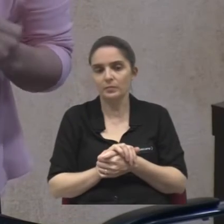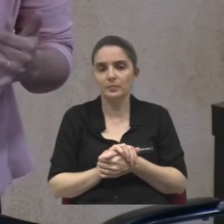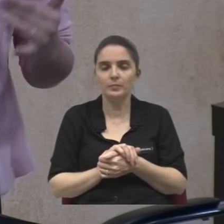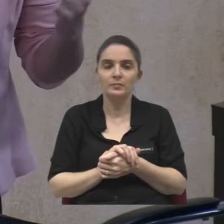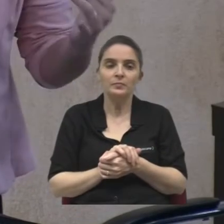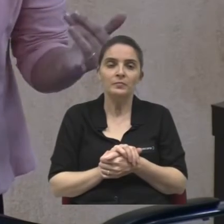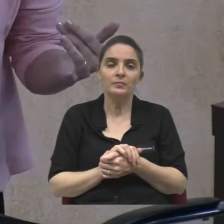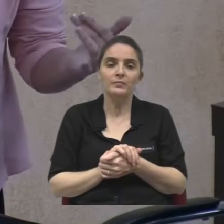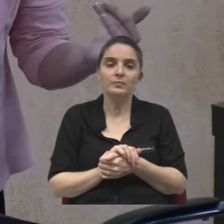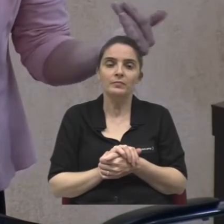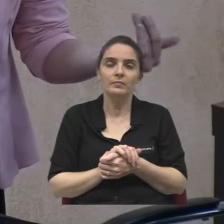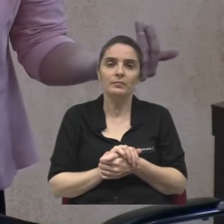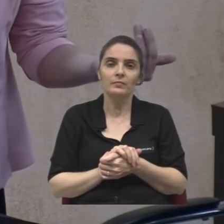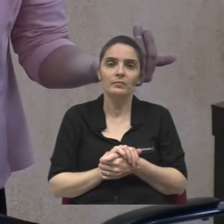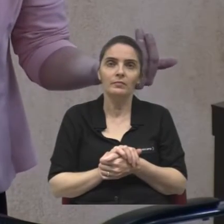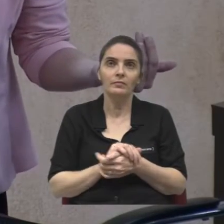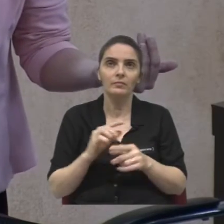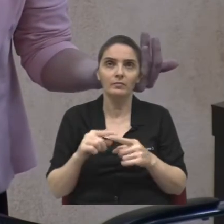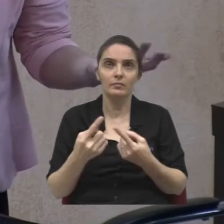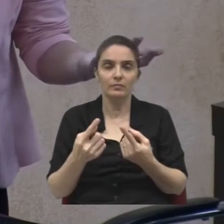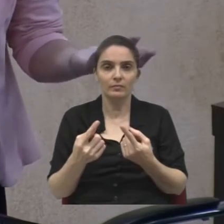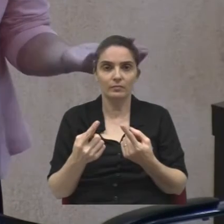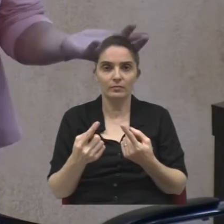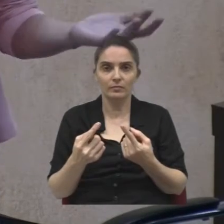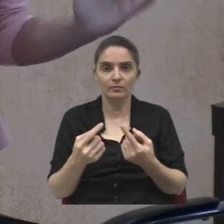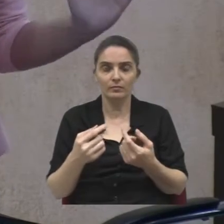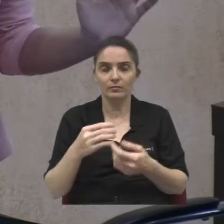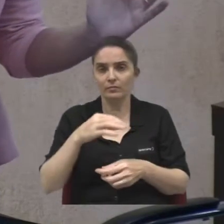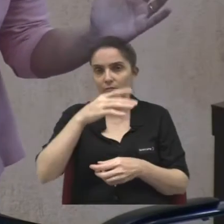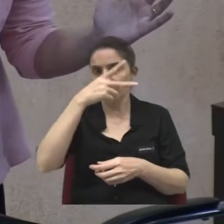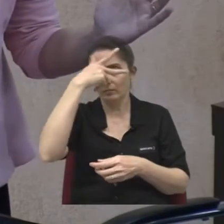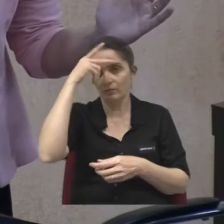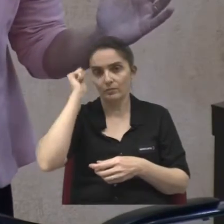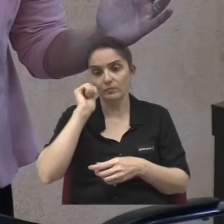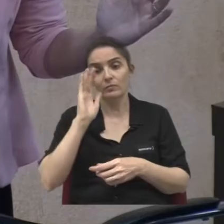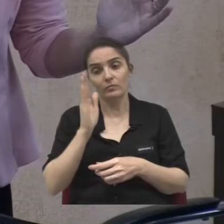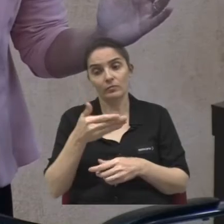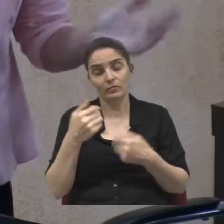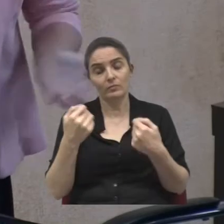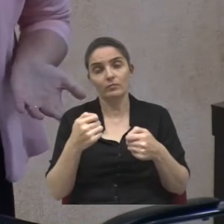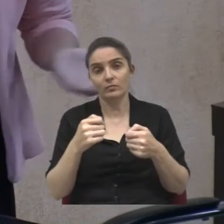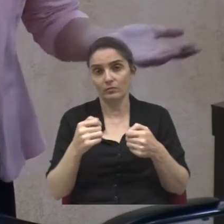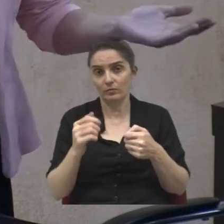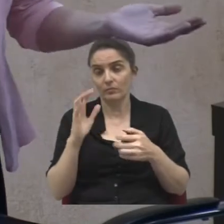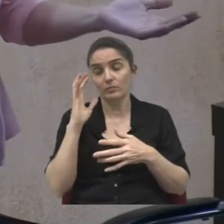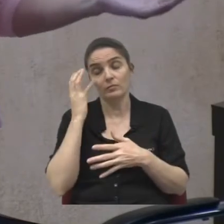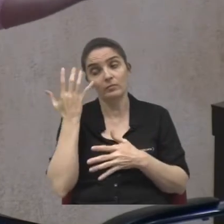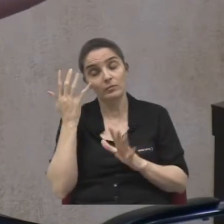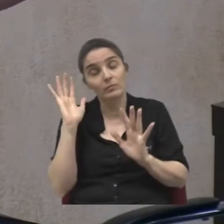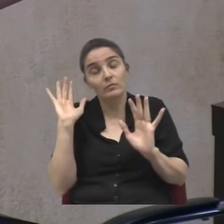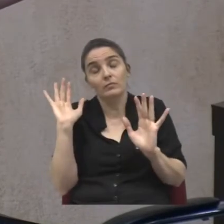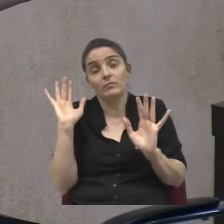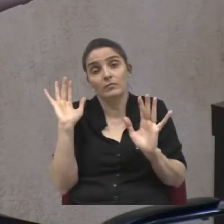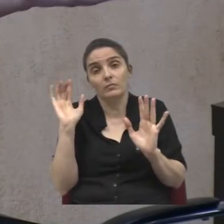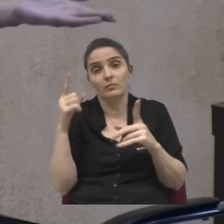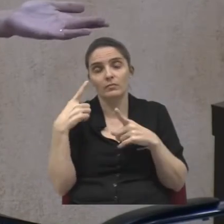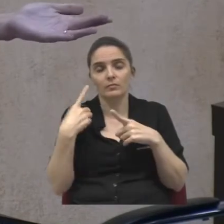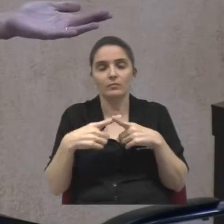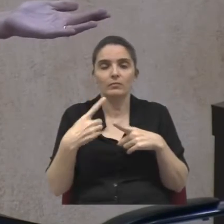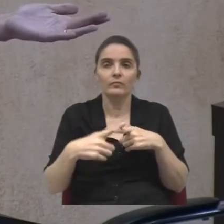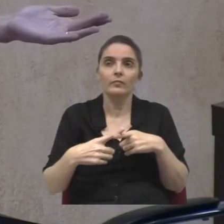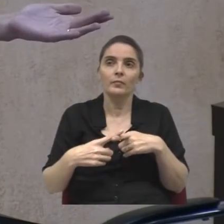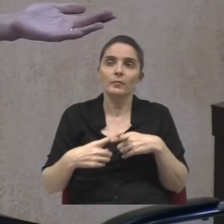as movimentações por parte do Executivo, elas já deviam estar acontecendo, porque é praticamente